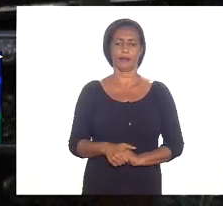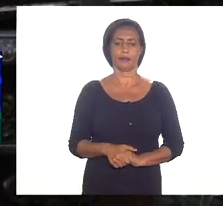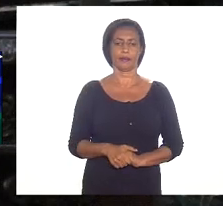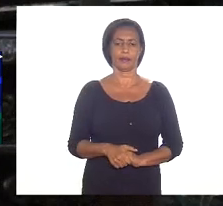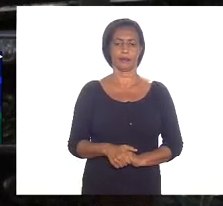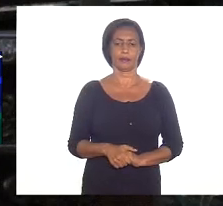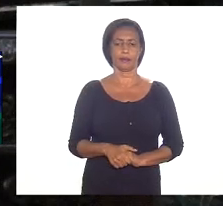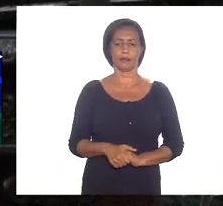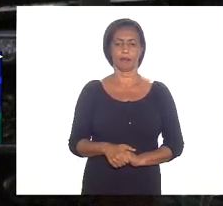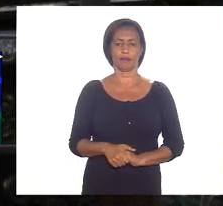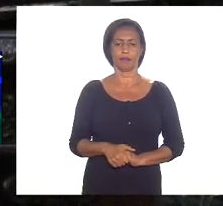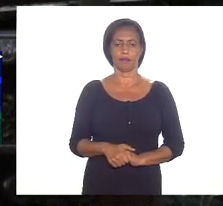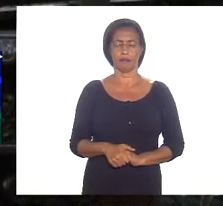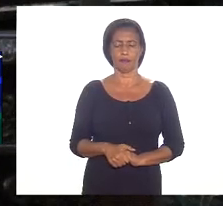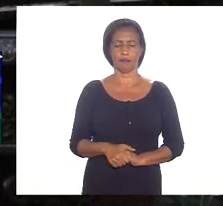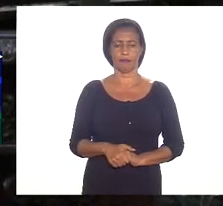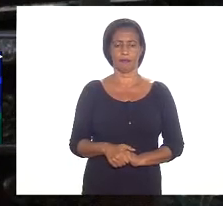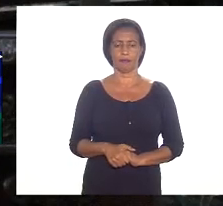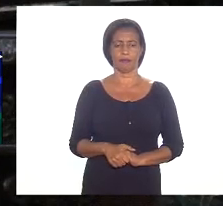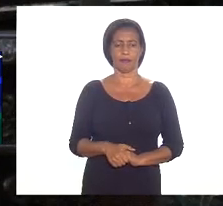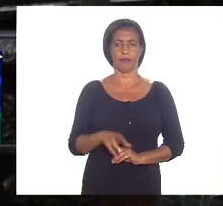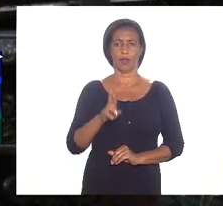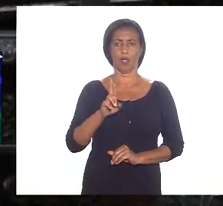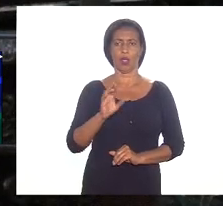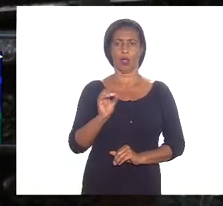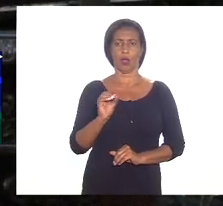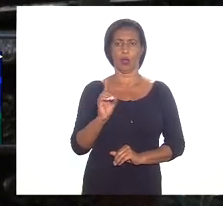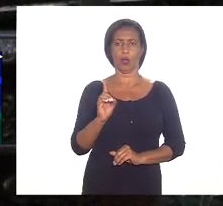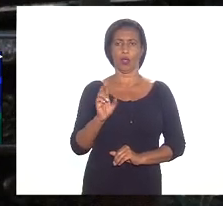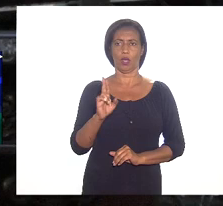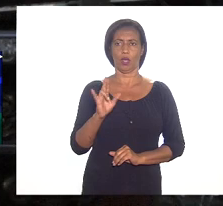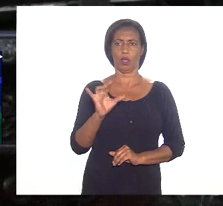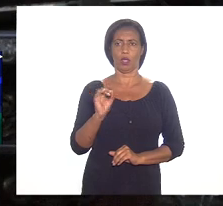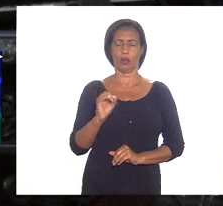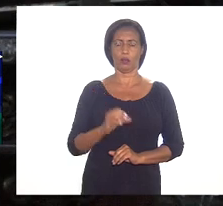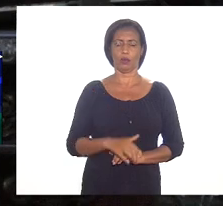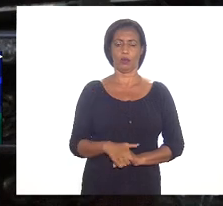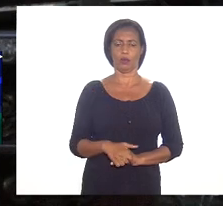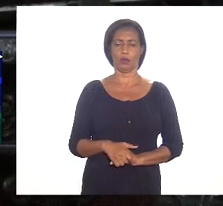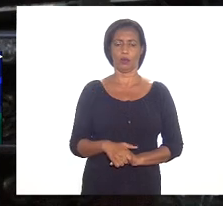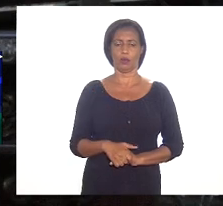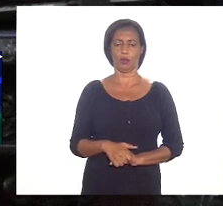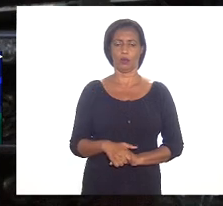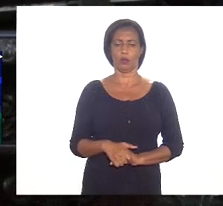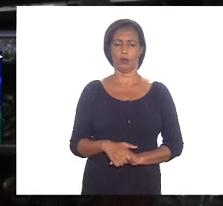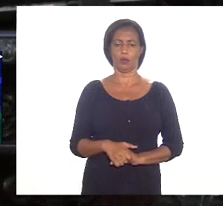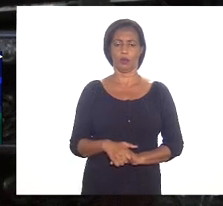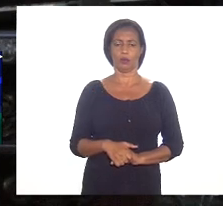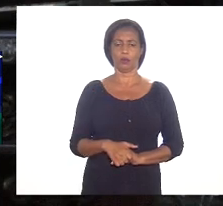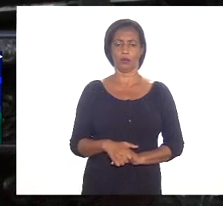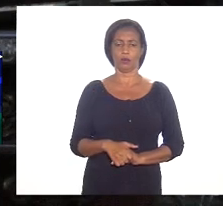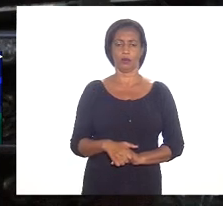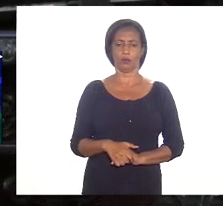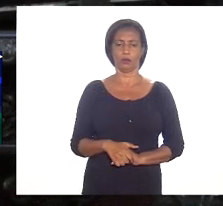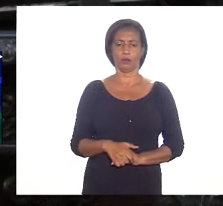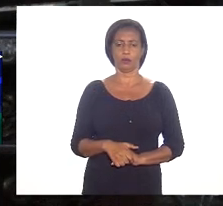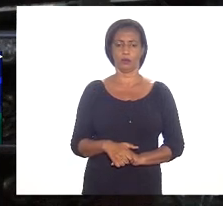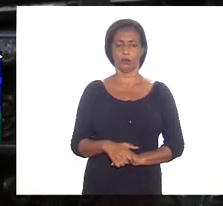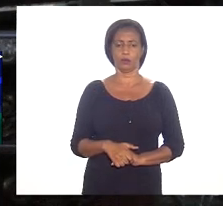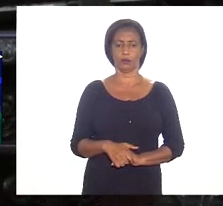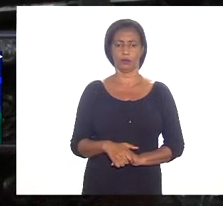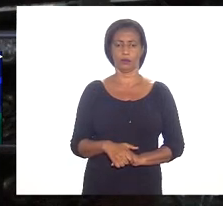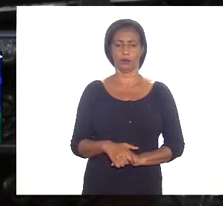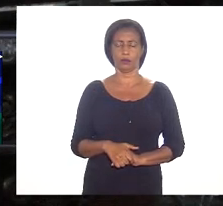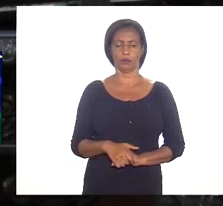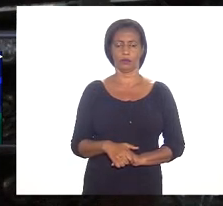a capital do Mato canela Deputado Rodrigo parcelar o deputado Rodrigo Bacelar deputado